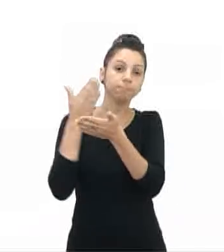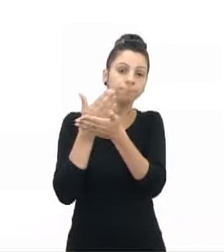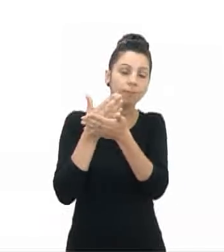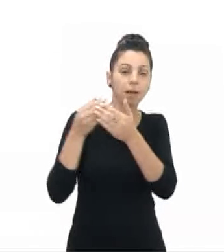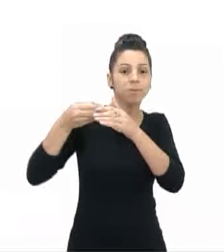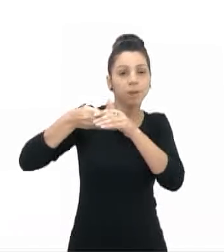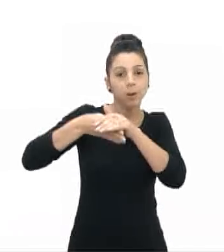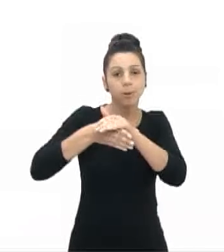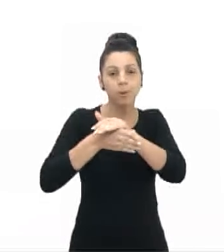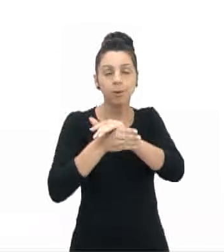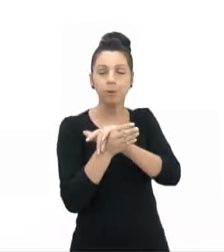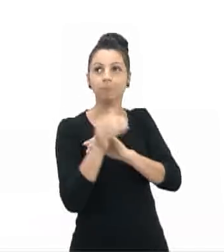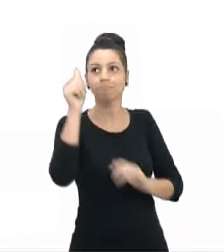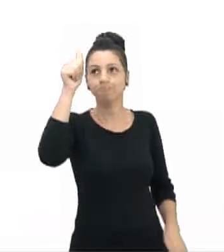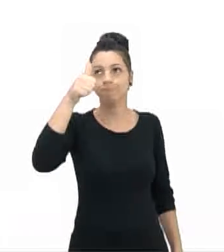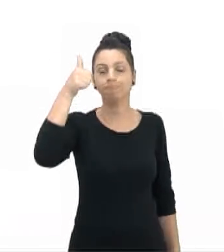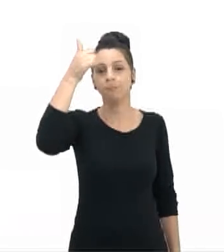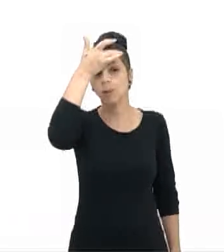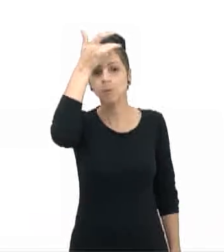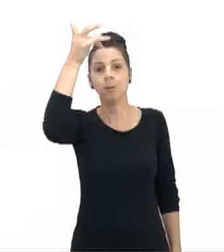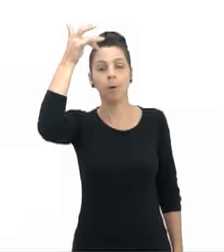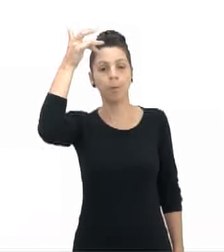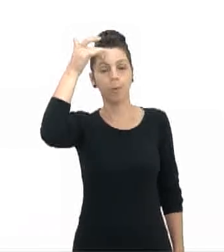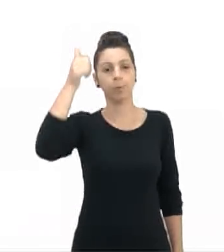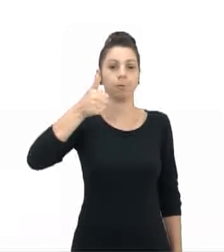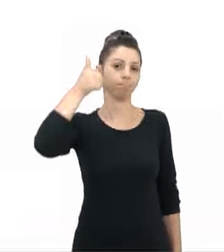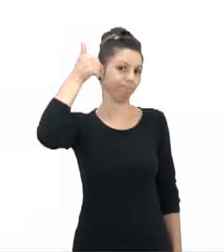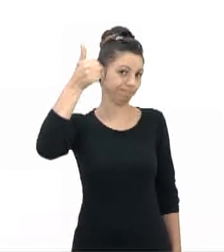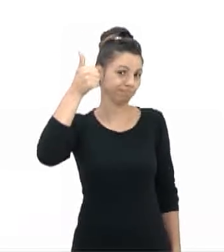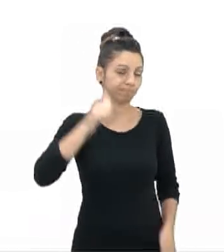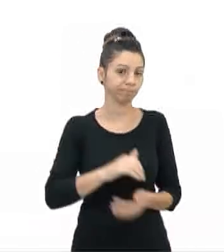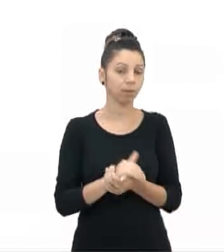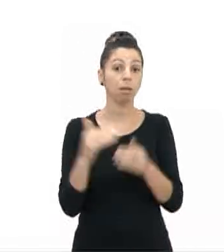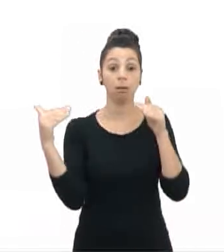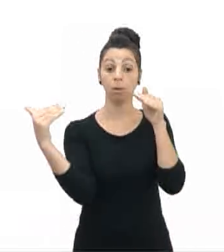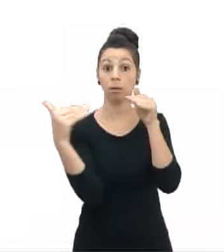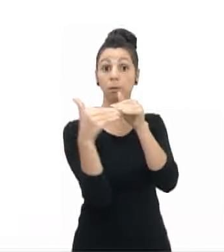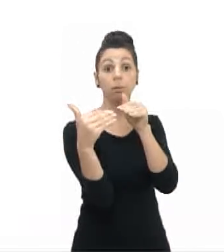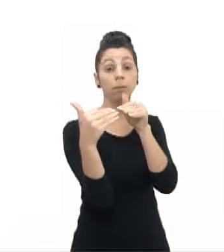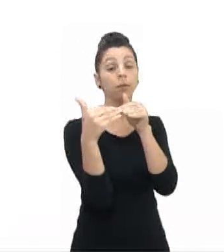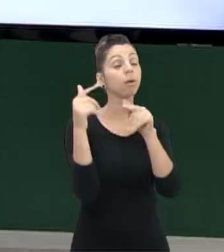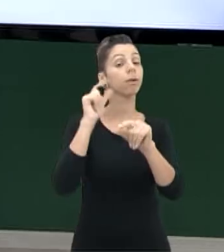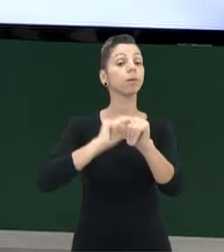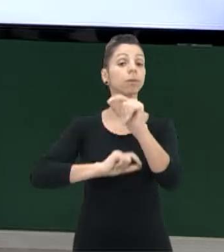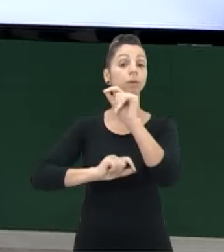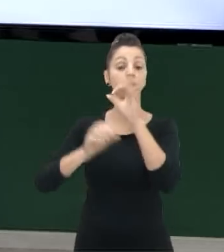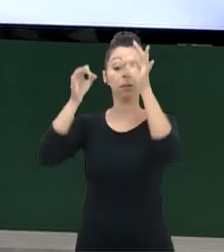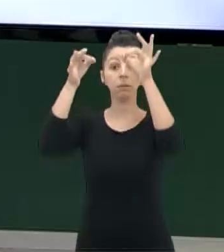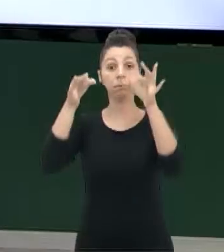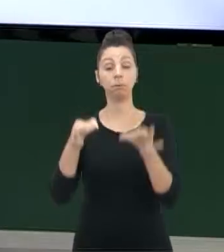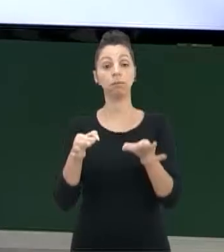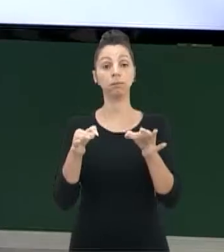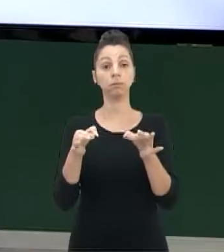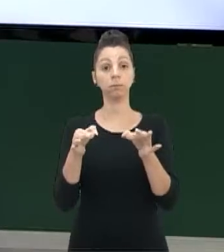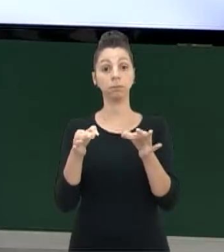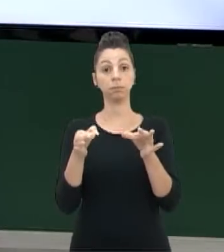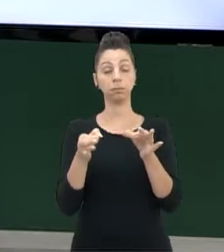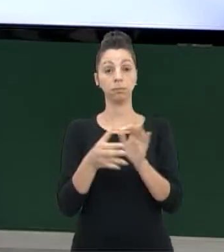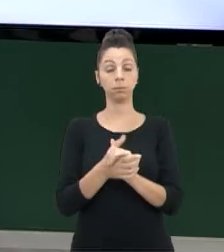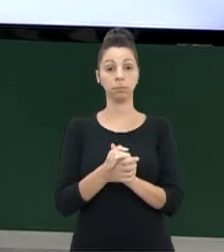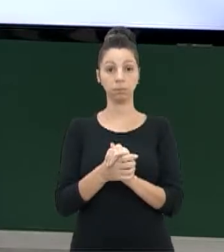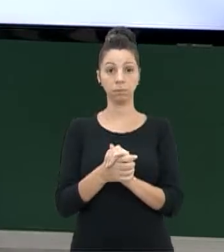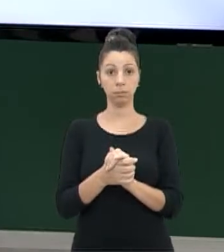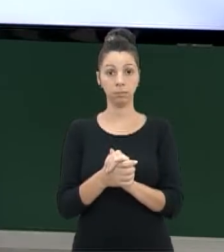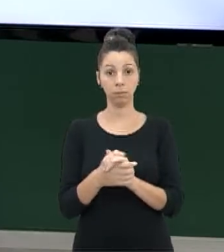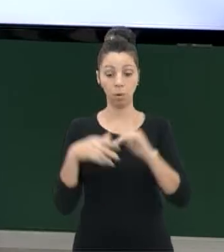saudável. Essa ideia concorda com as premissas iniciais que afirmam que o homem